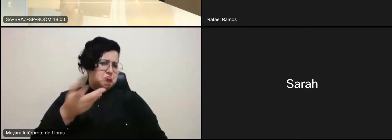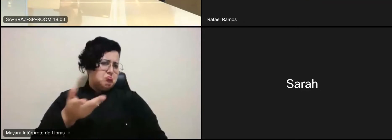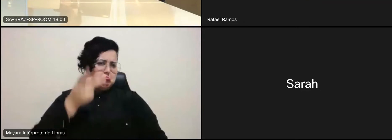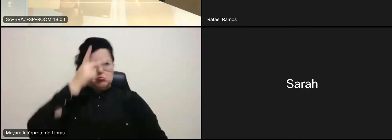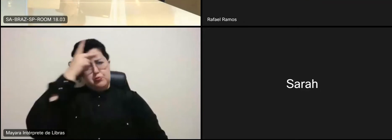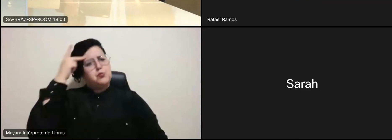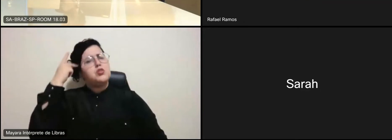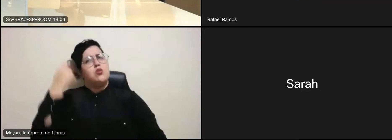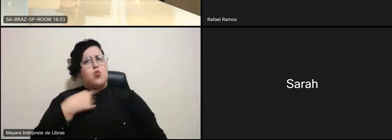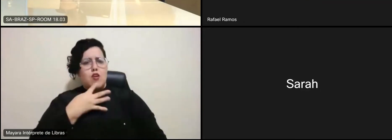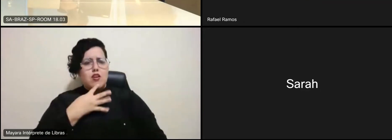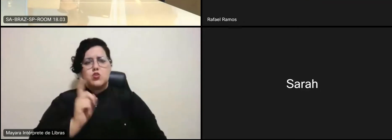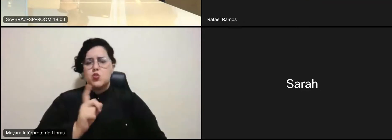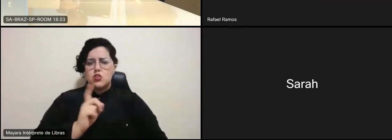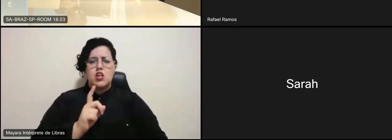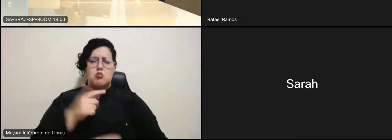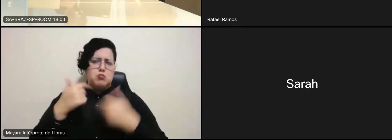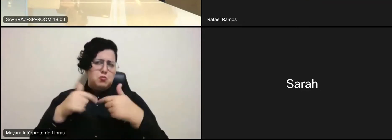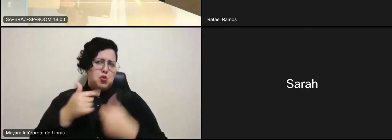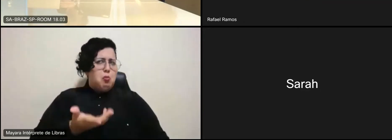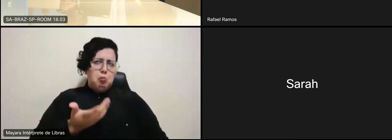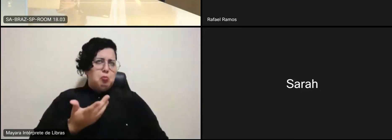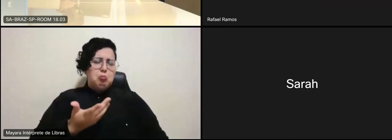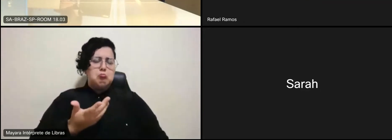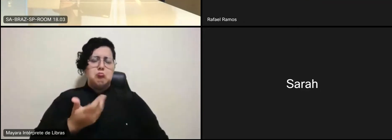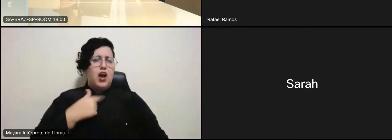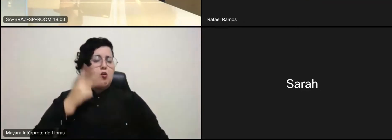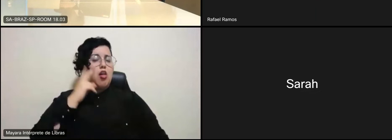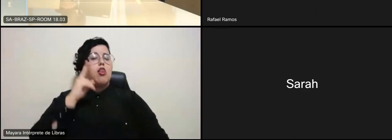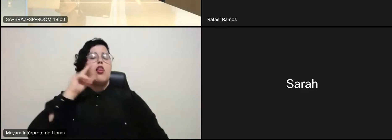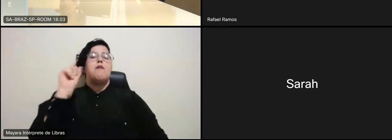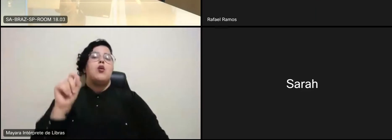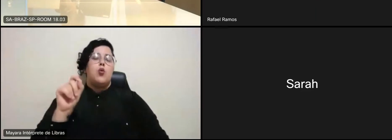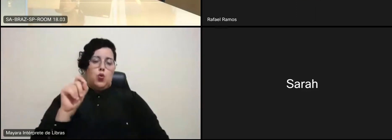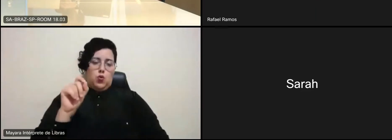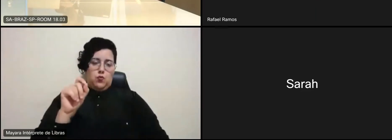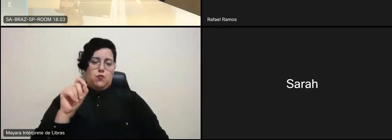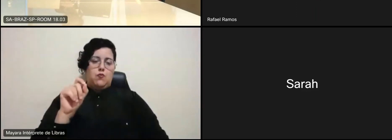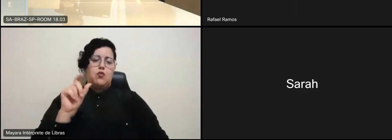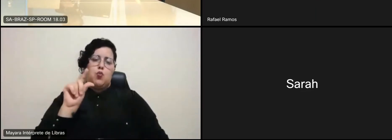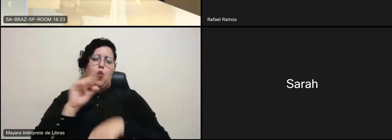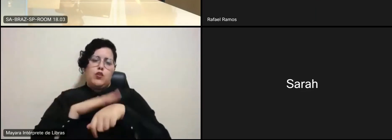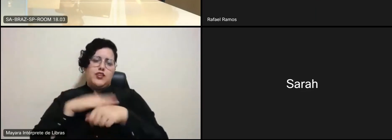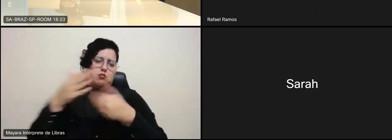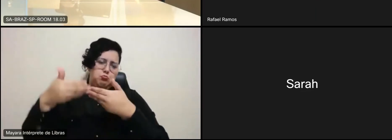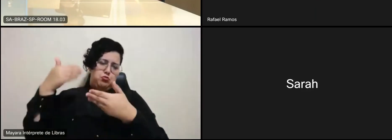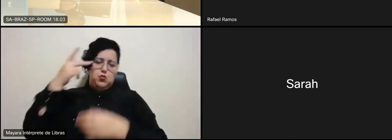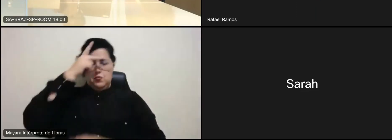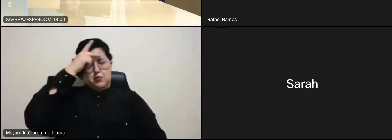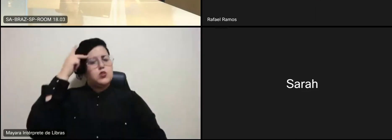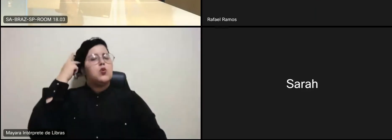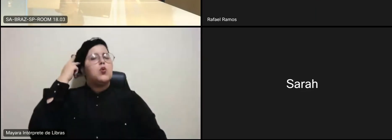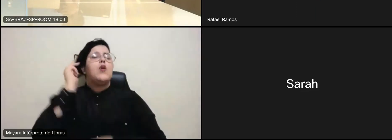eu já conheço, enfim, que trabalhou comigo? E aí eu lembrei que pouco tempo atrás tinha entrado